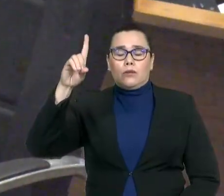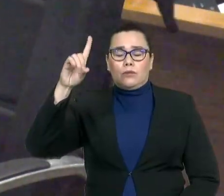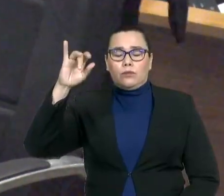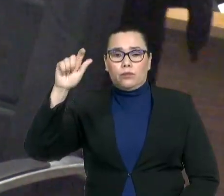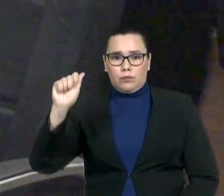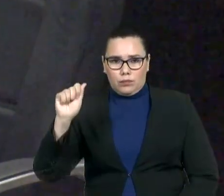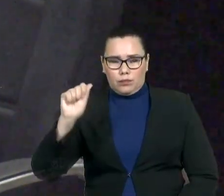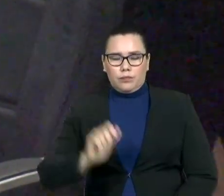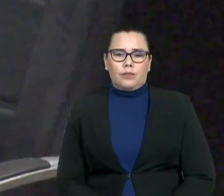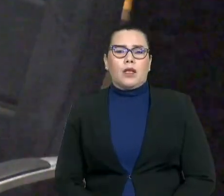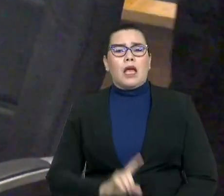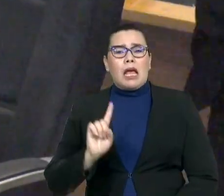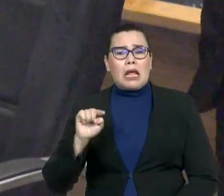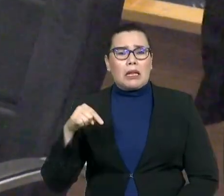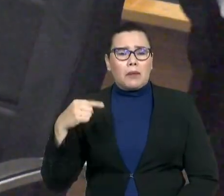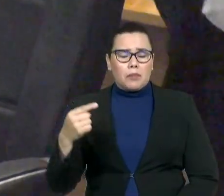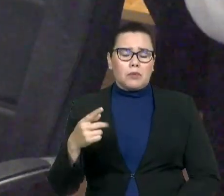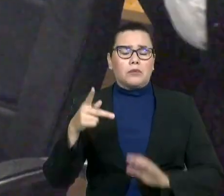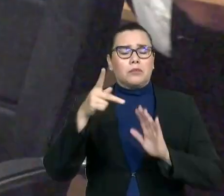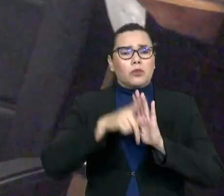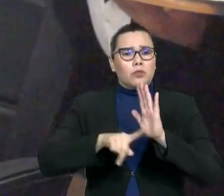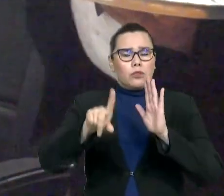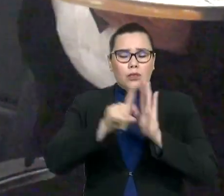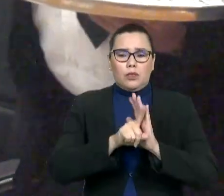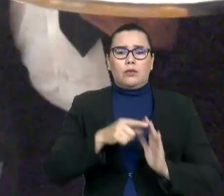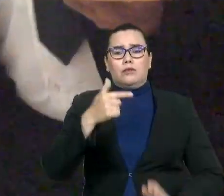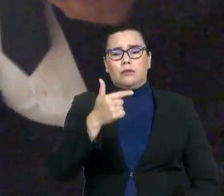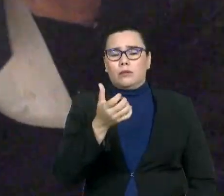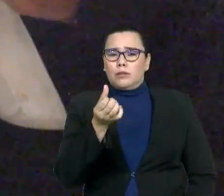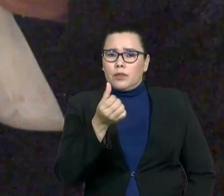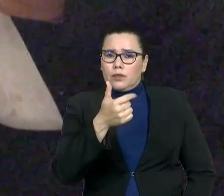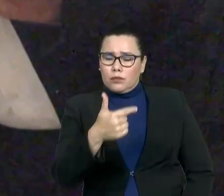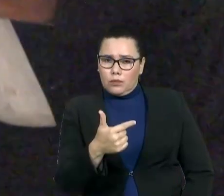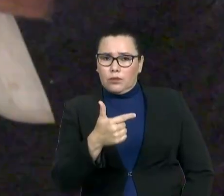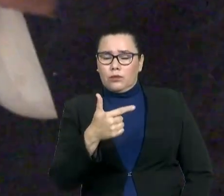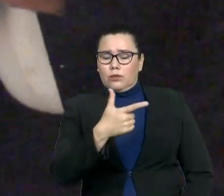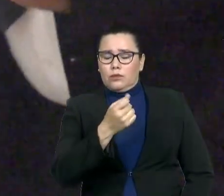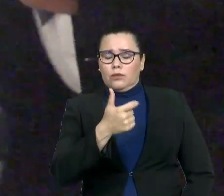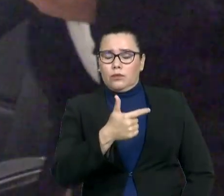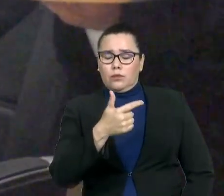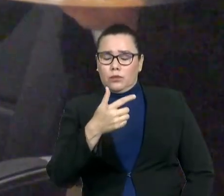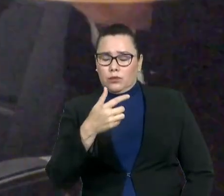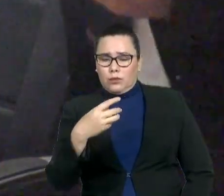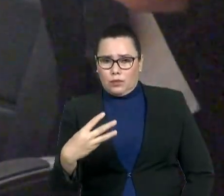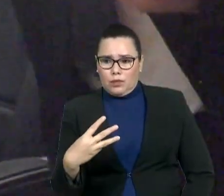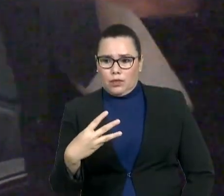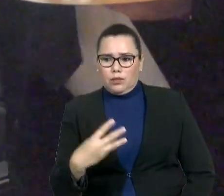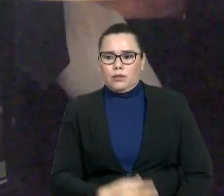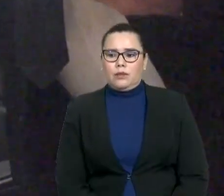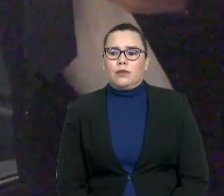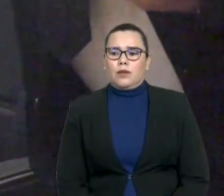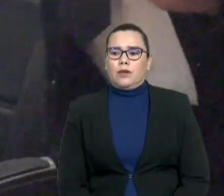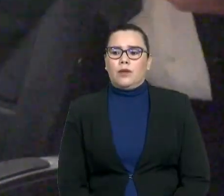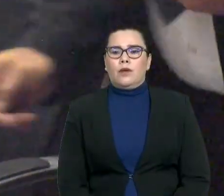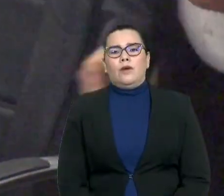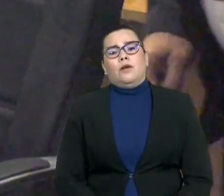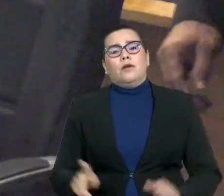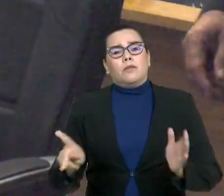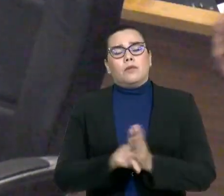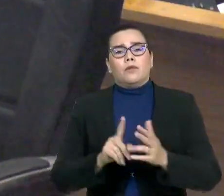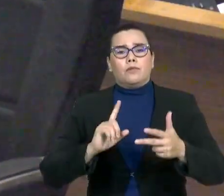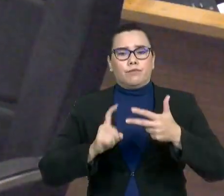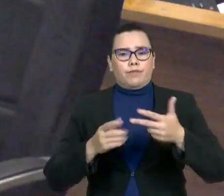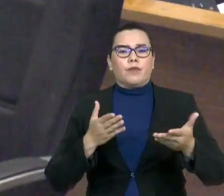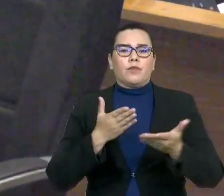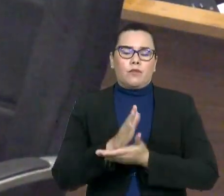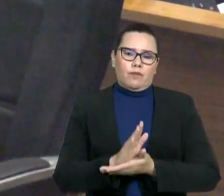em regime de prioridade do projeto de lei 262 de 2023, de autoria do Poder Executivo, o qual foi aprovado